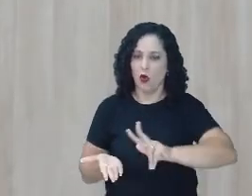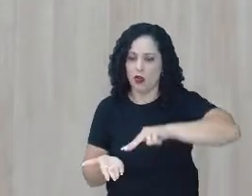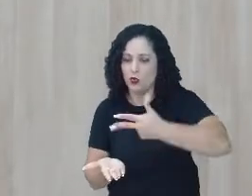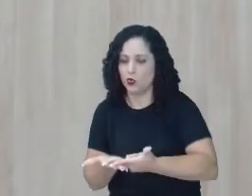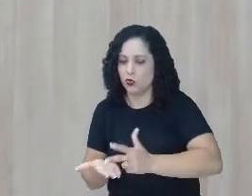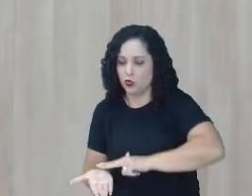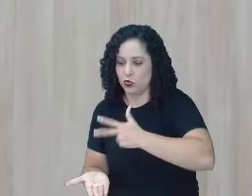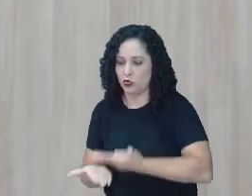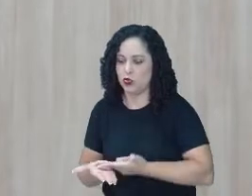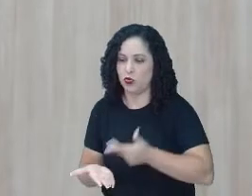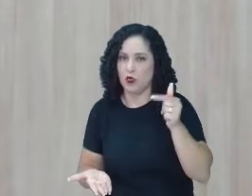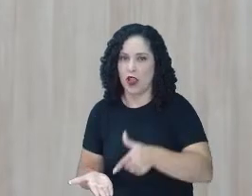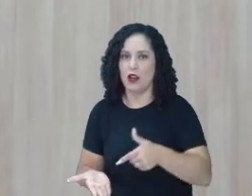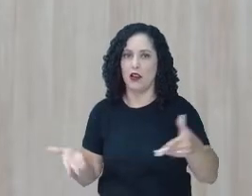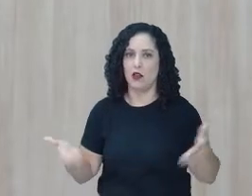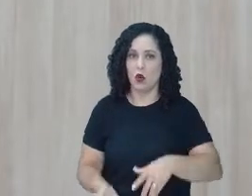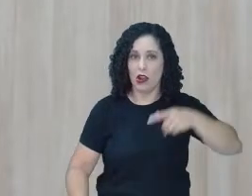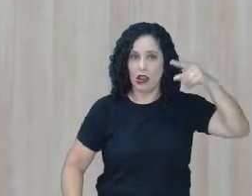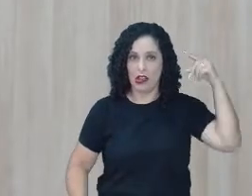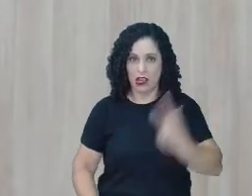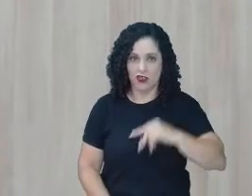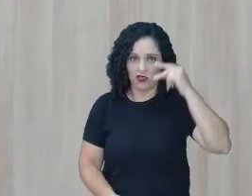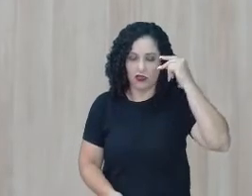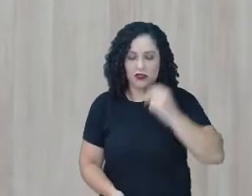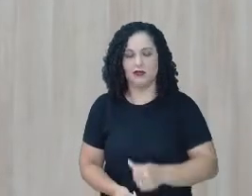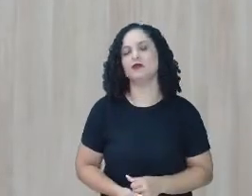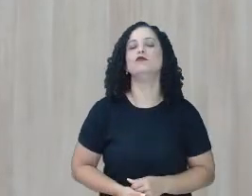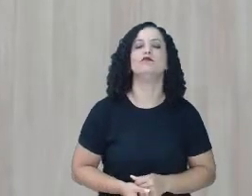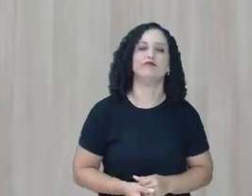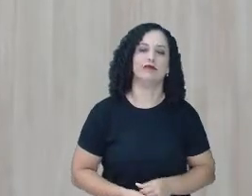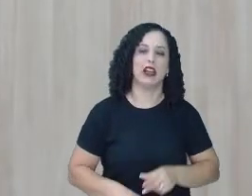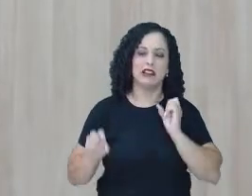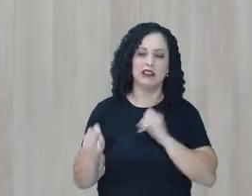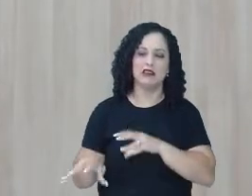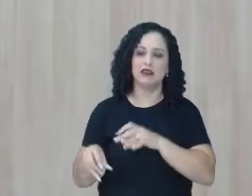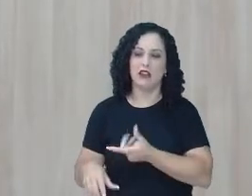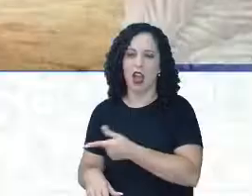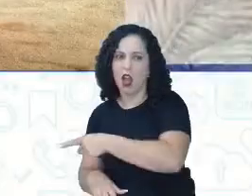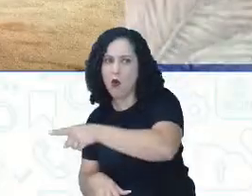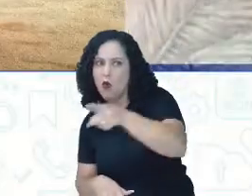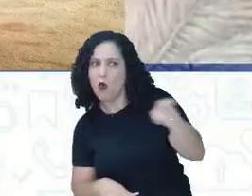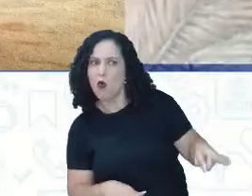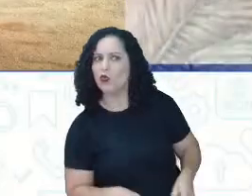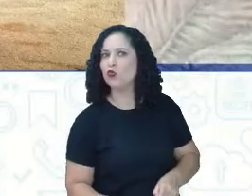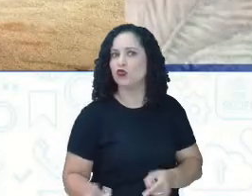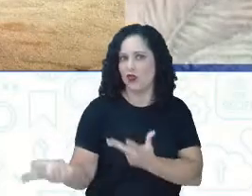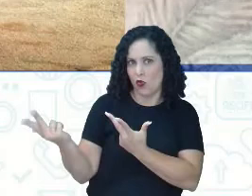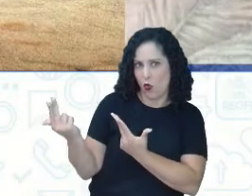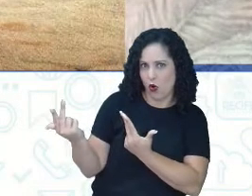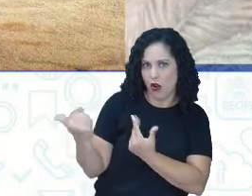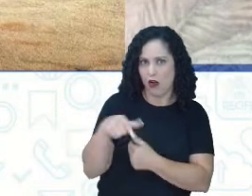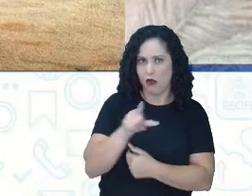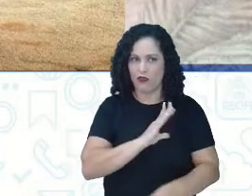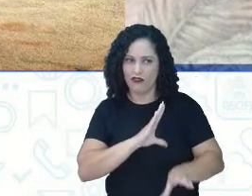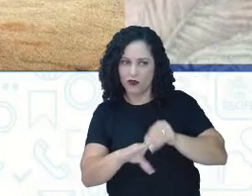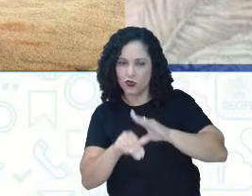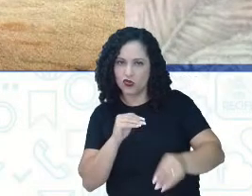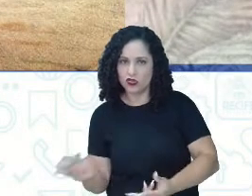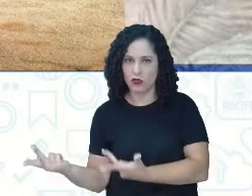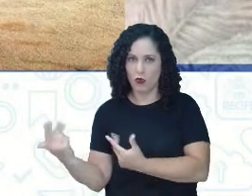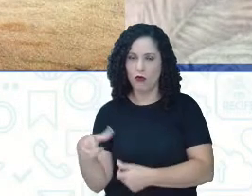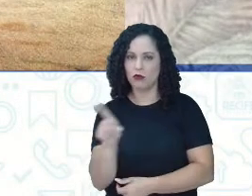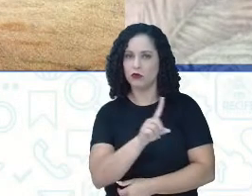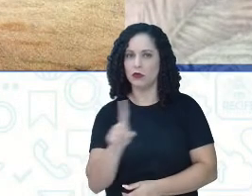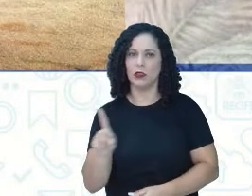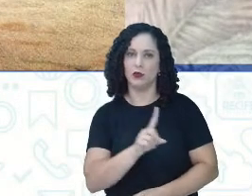publicamente, como essa punição tendo efeito pedagógico, né, para ensinar os outros a não fugir, a não resistir. Mas que mesmo assim as pessoas continuaram lutando,